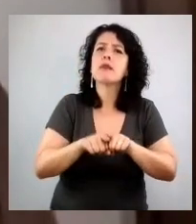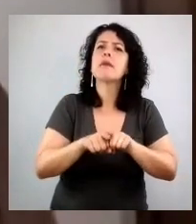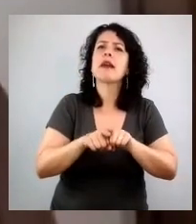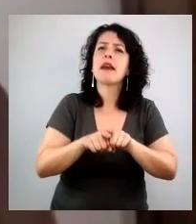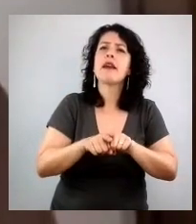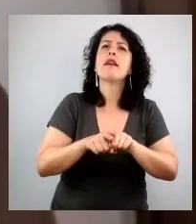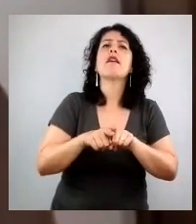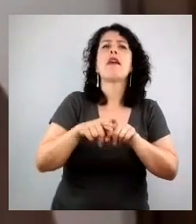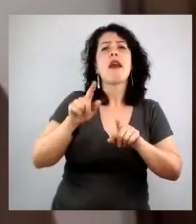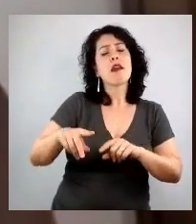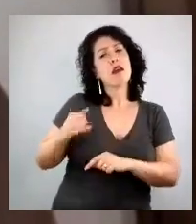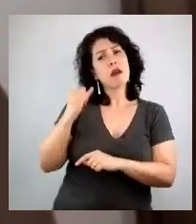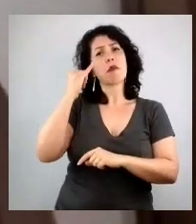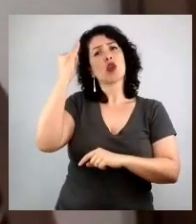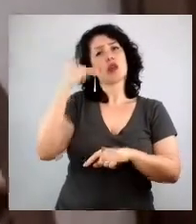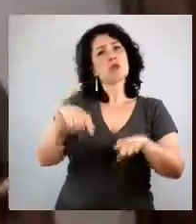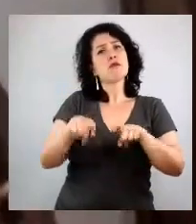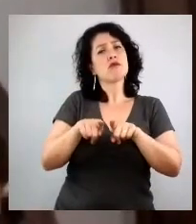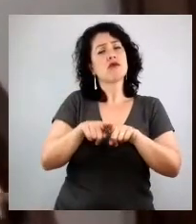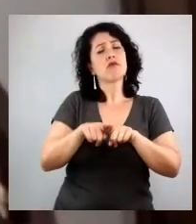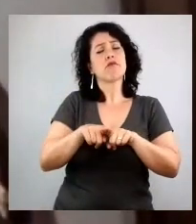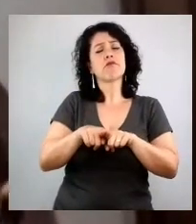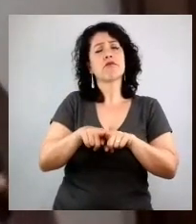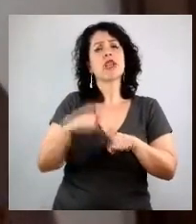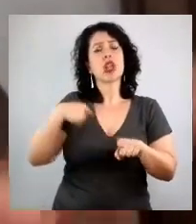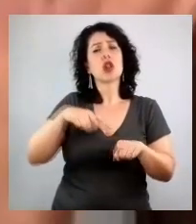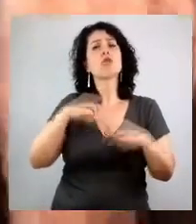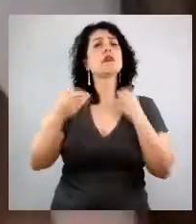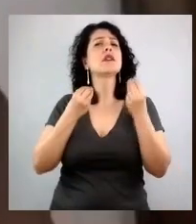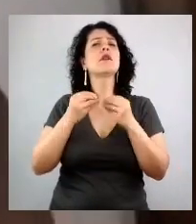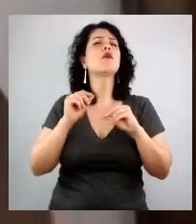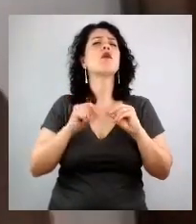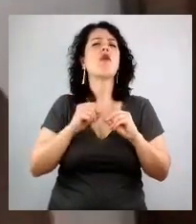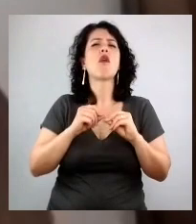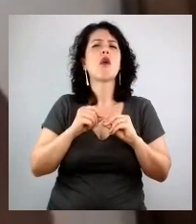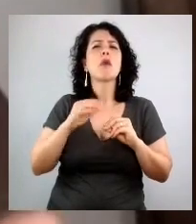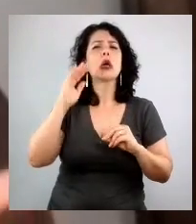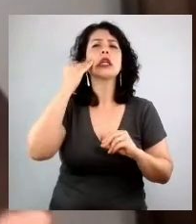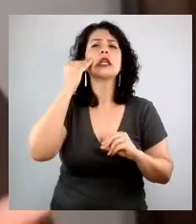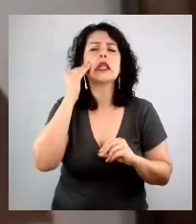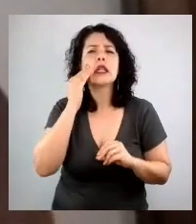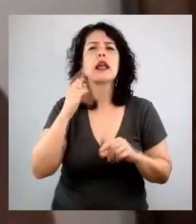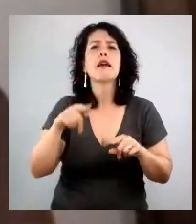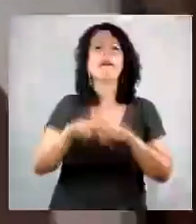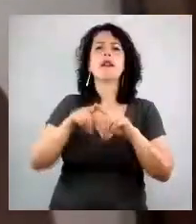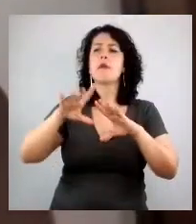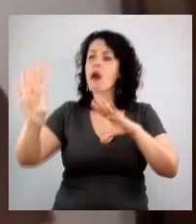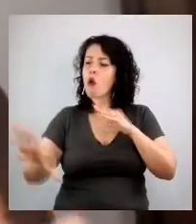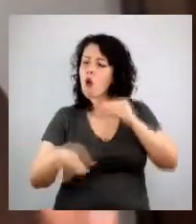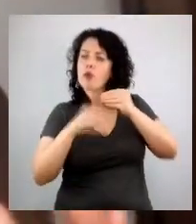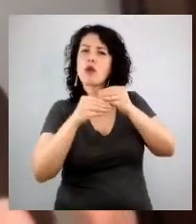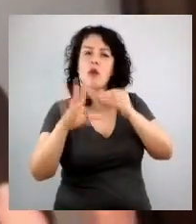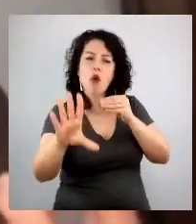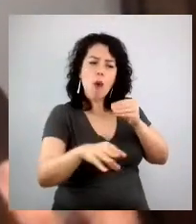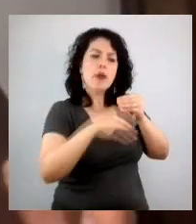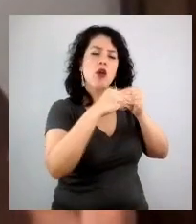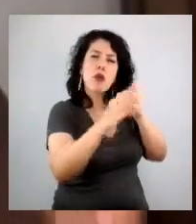achar esse caminho de completude, sabe? A gente estava tendo essa conversa anterior